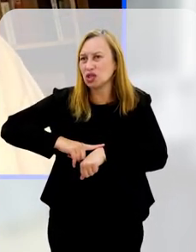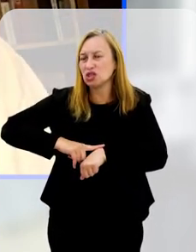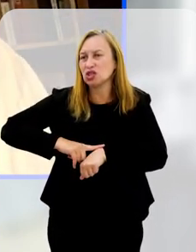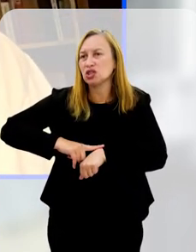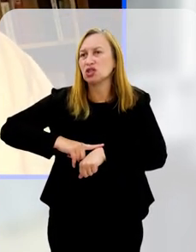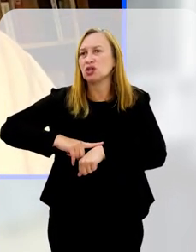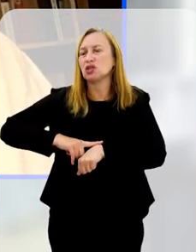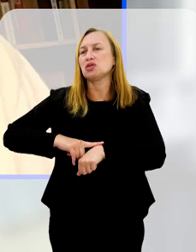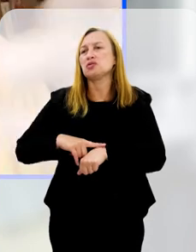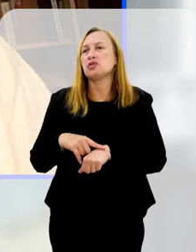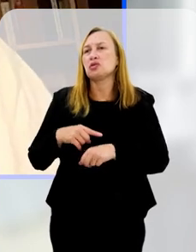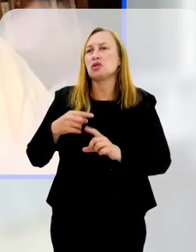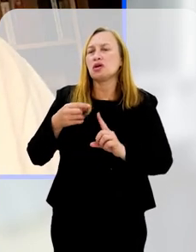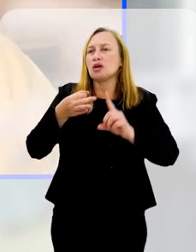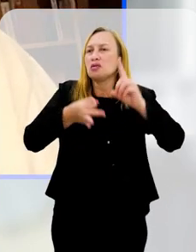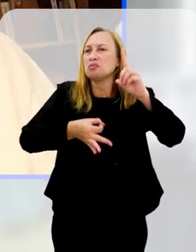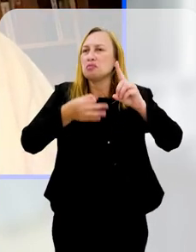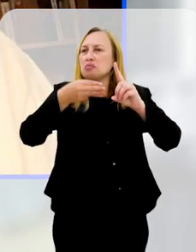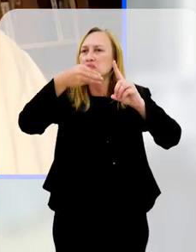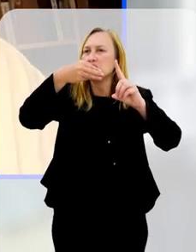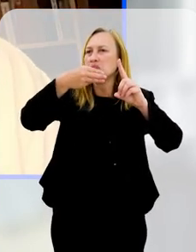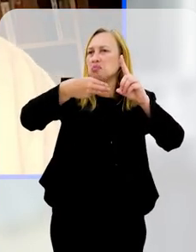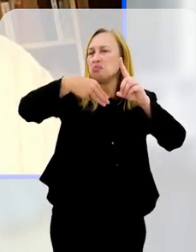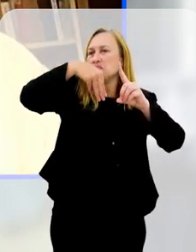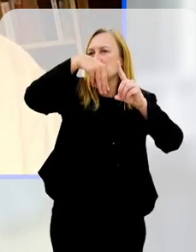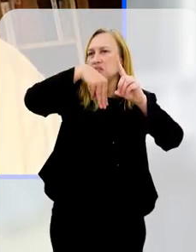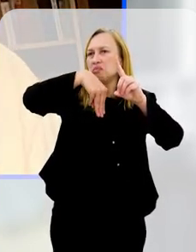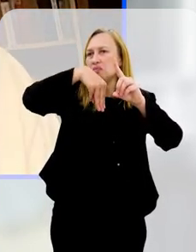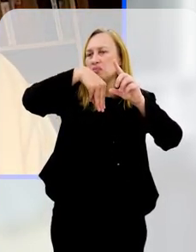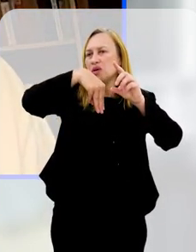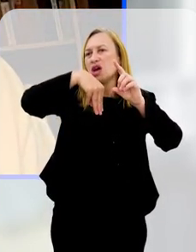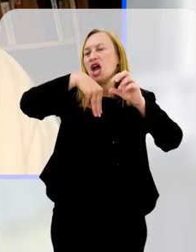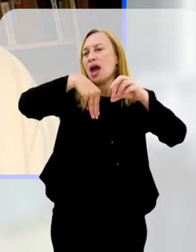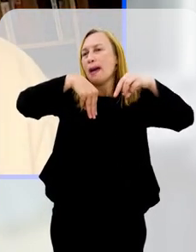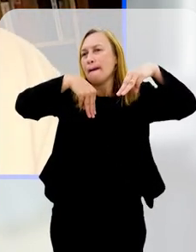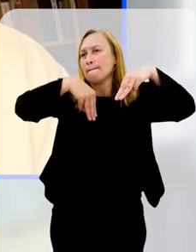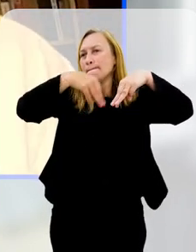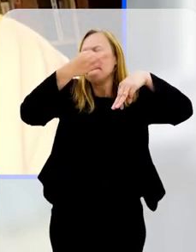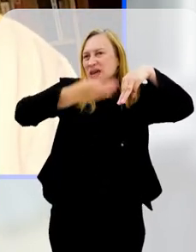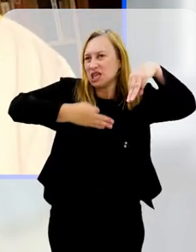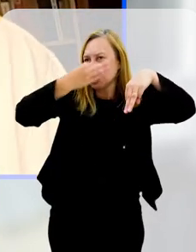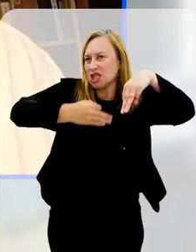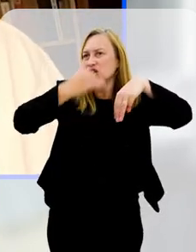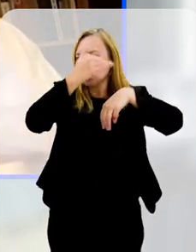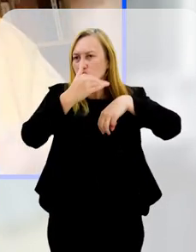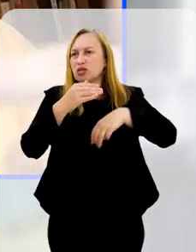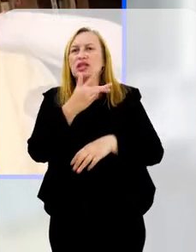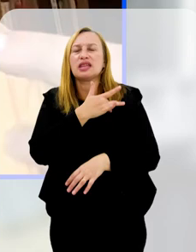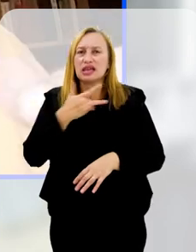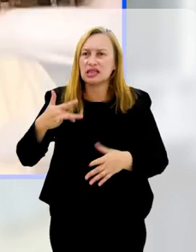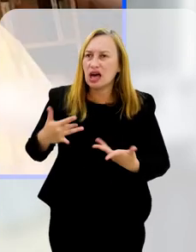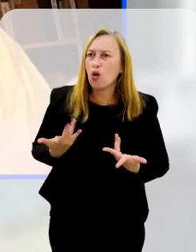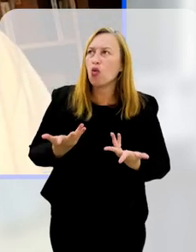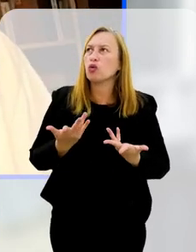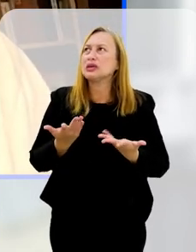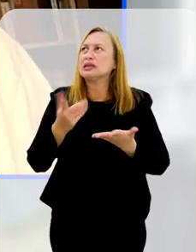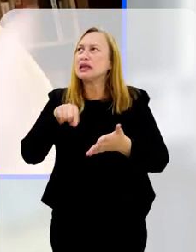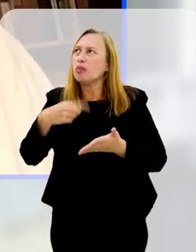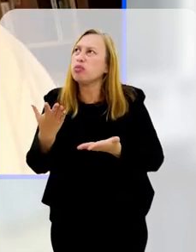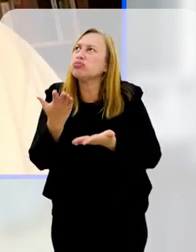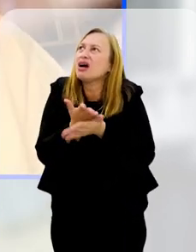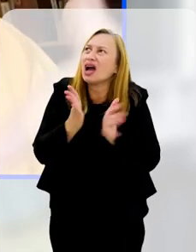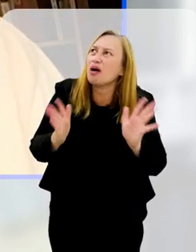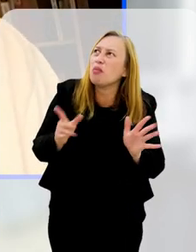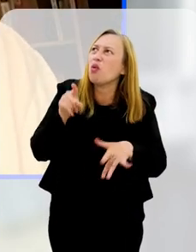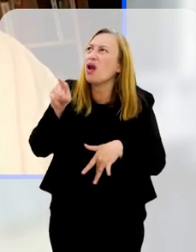Adib Jatene, né? Um grande médico, grande ministro da saúde, conseguiu melhorar isso aí,